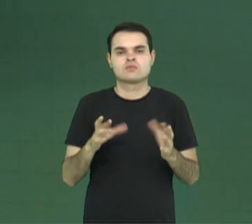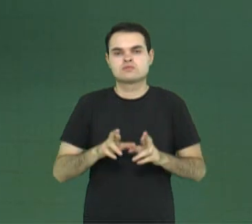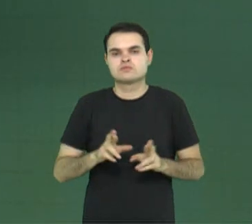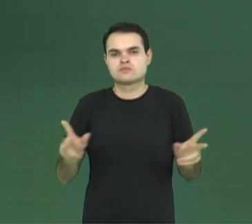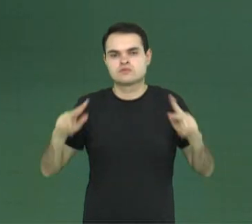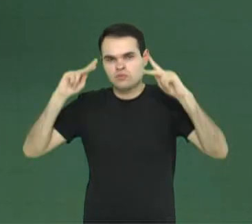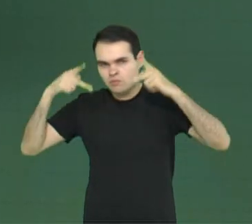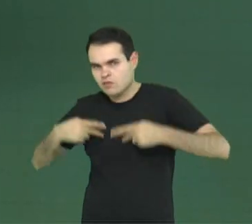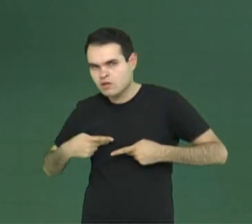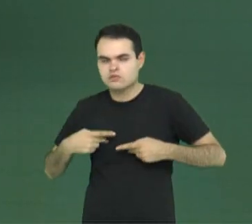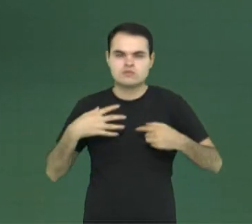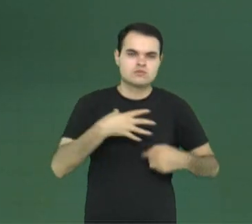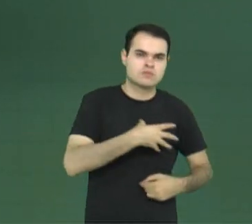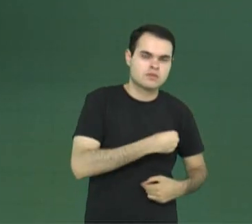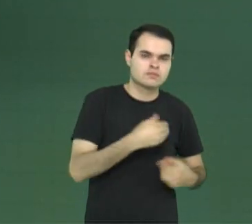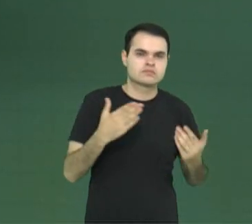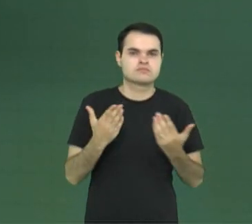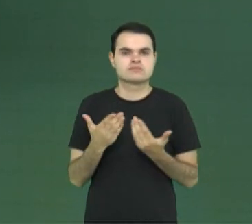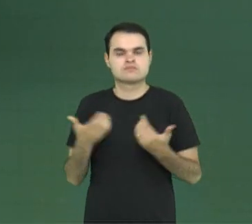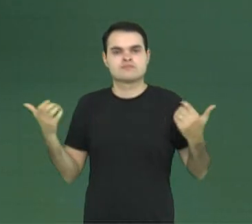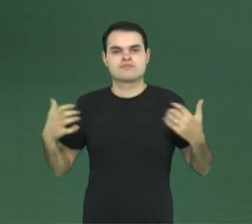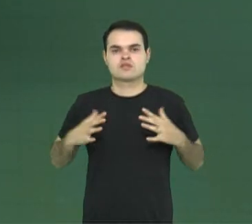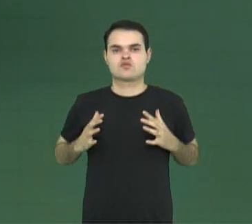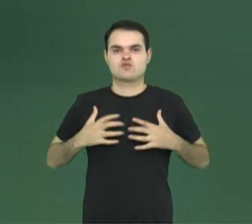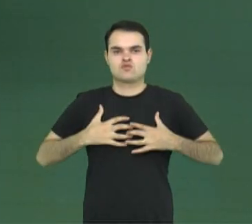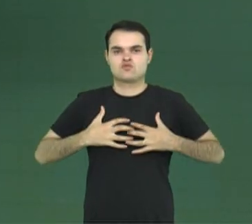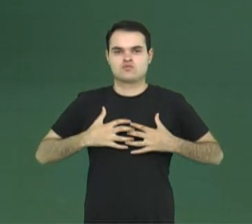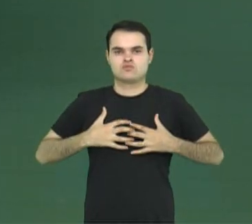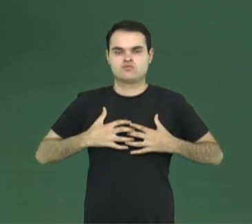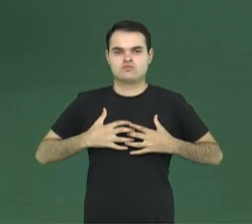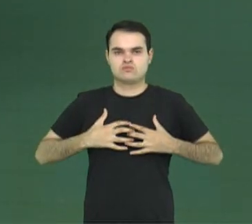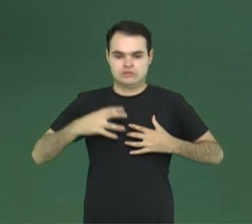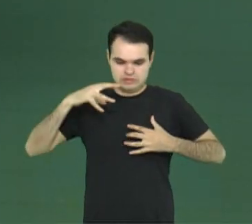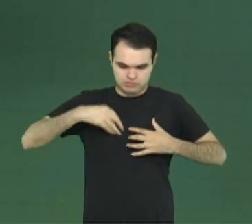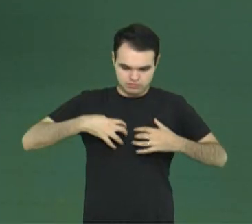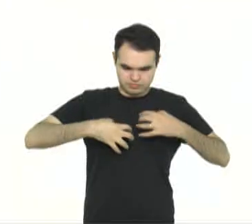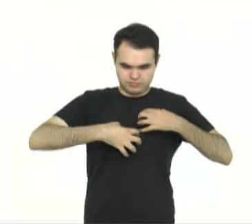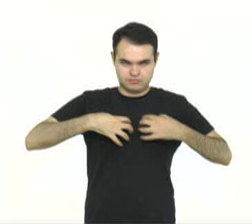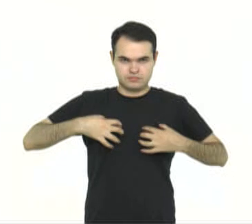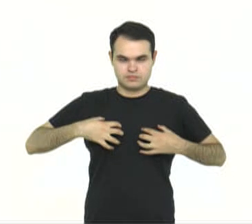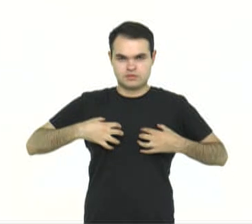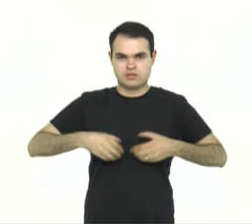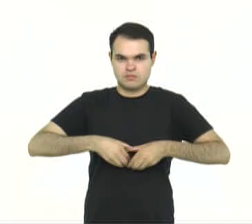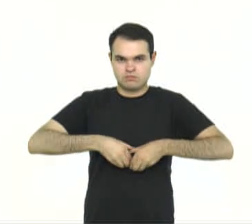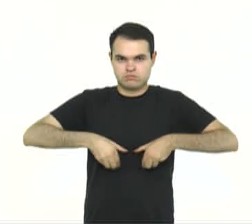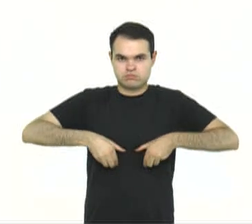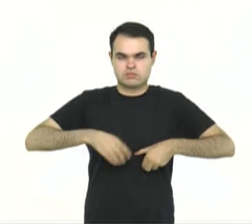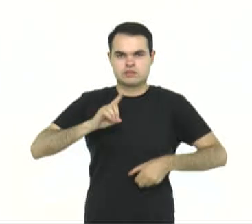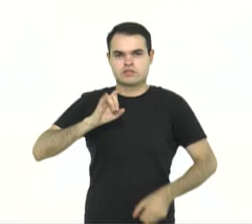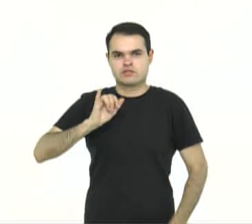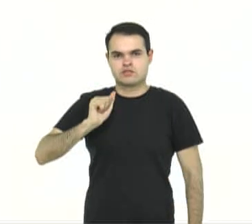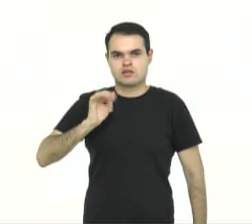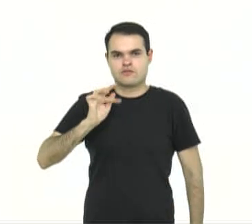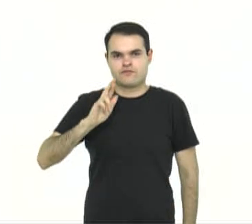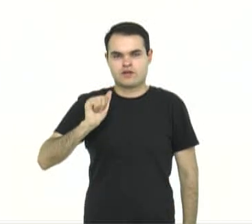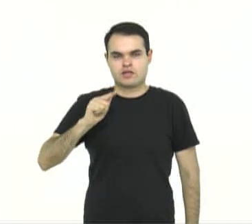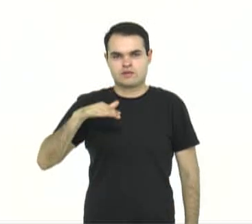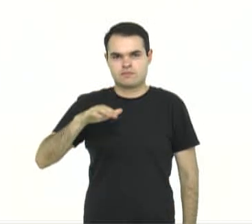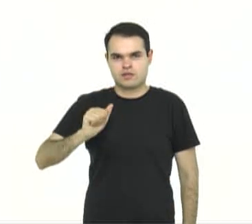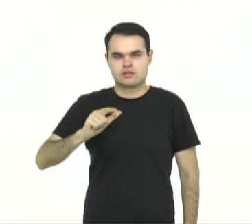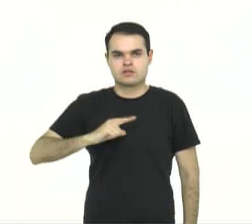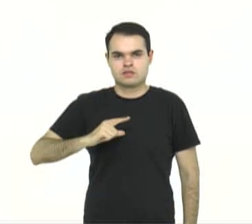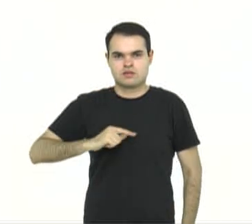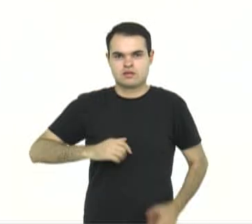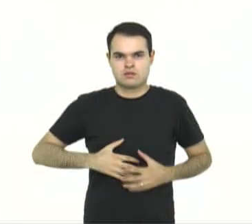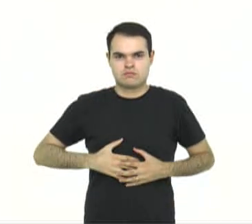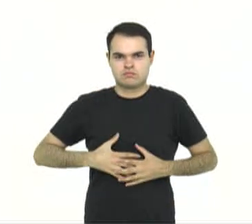Tá? As costelas, ou seja, os músculos intercostais, e o diafragma. Tá? Então, quando eu tenho contração